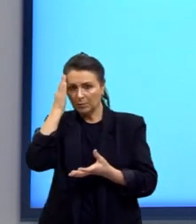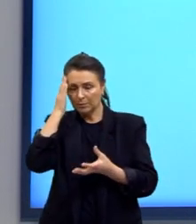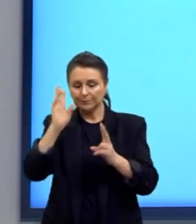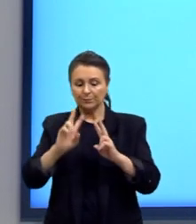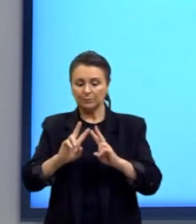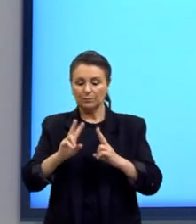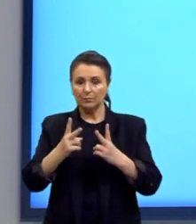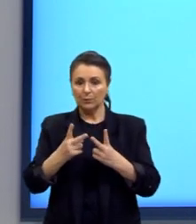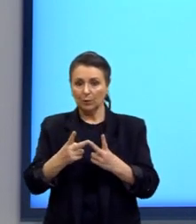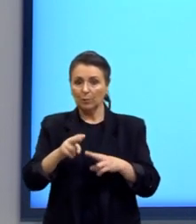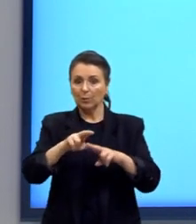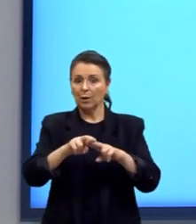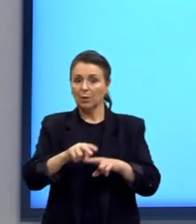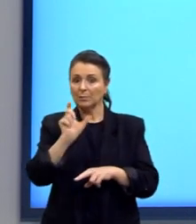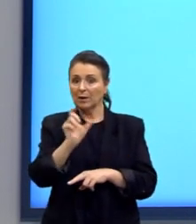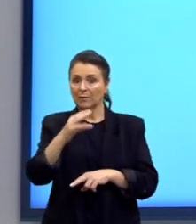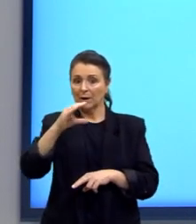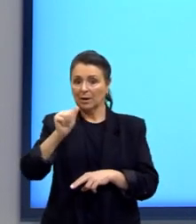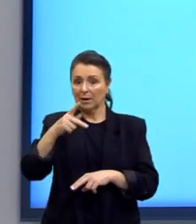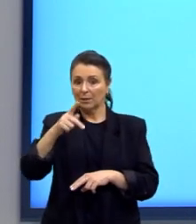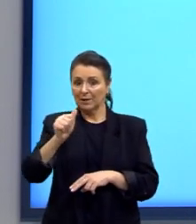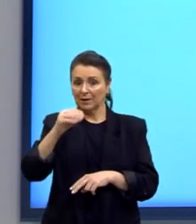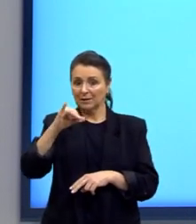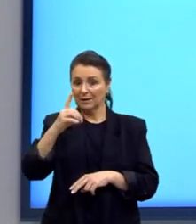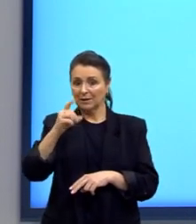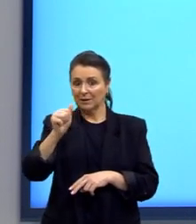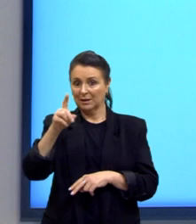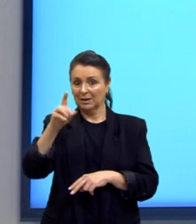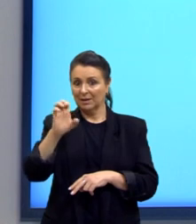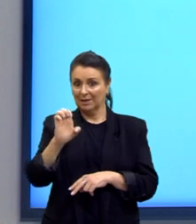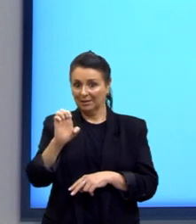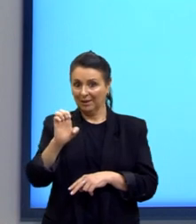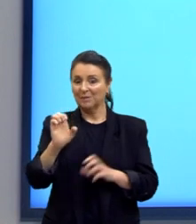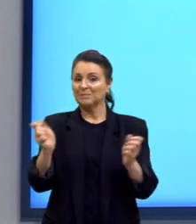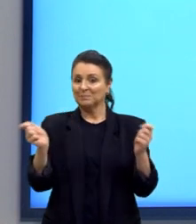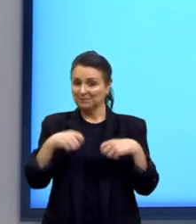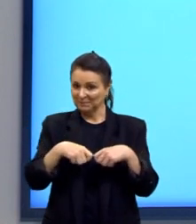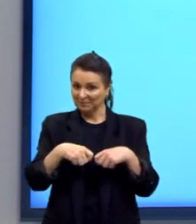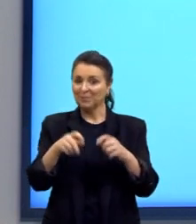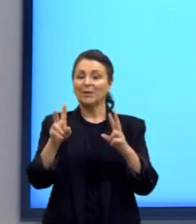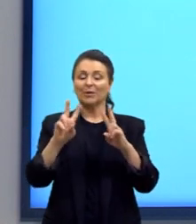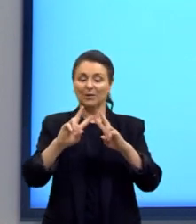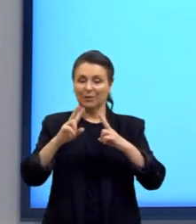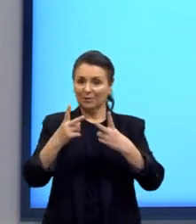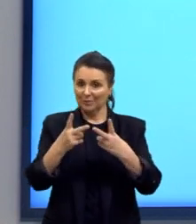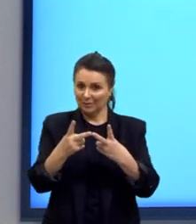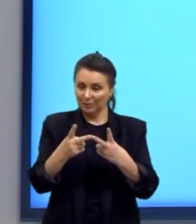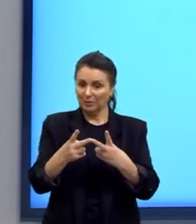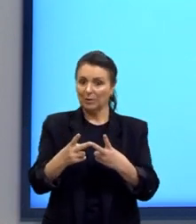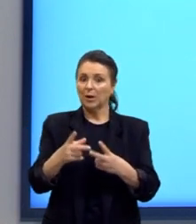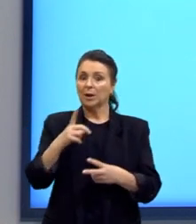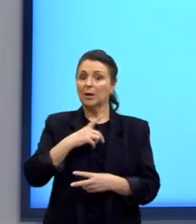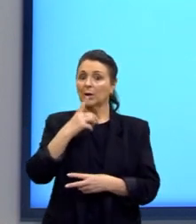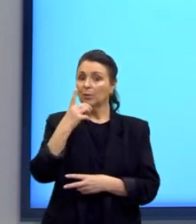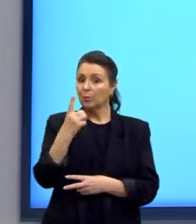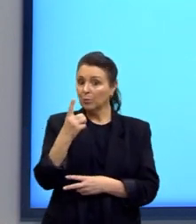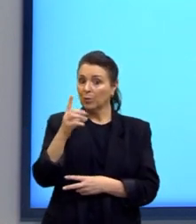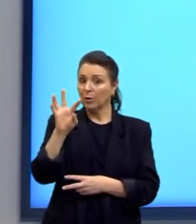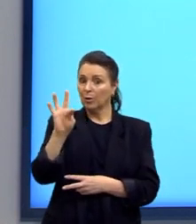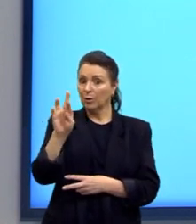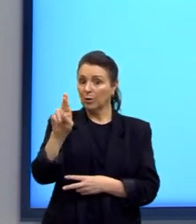fala capacidade volumétrica a gente que é o volume Aqui nós temos o que um tronco de cone